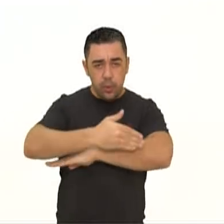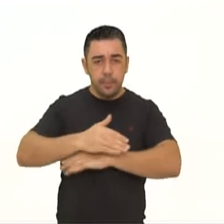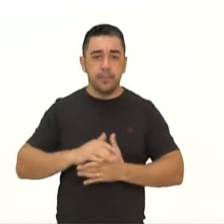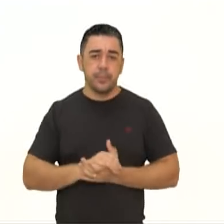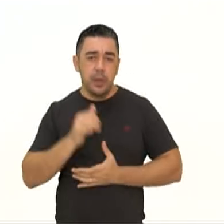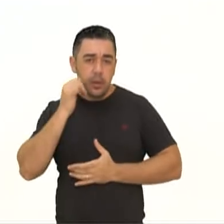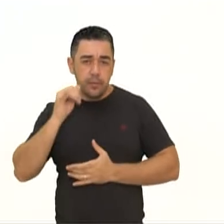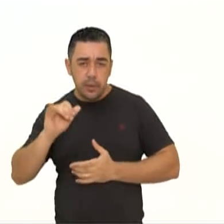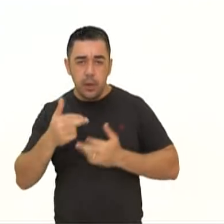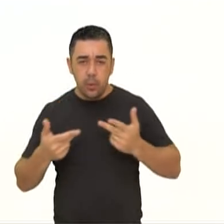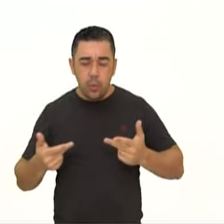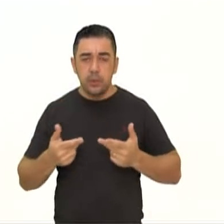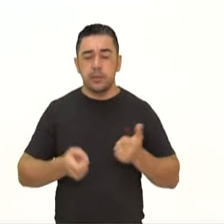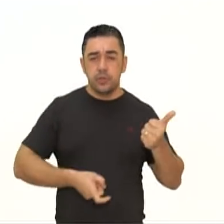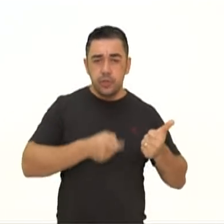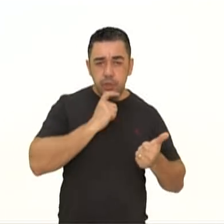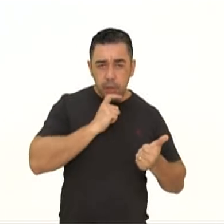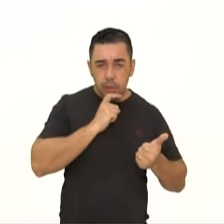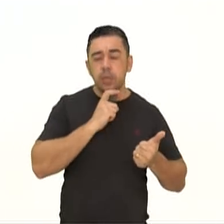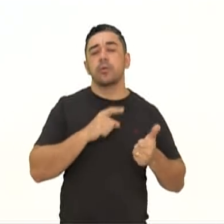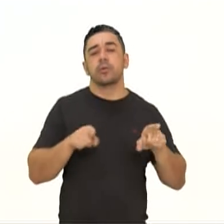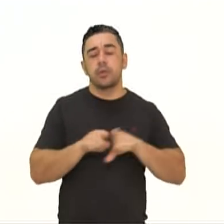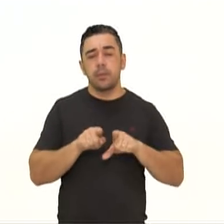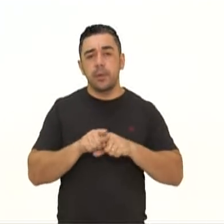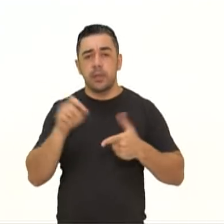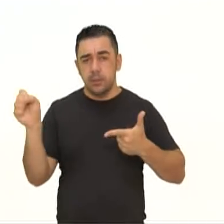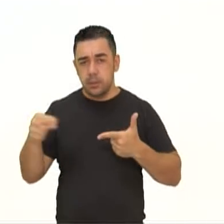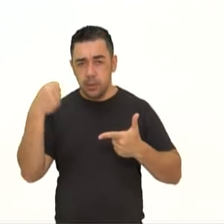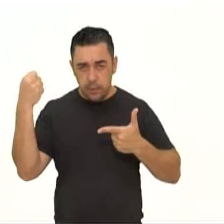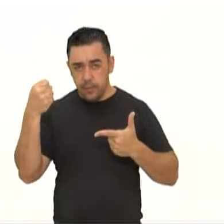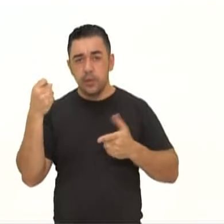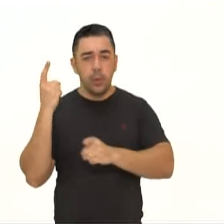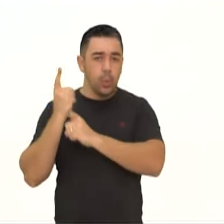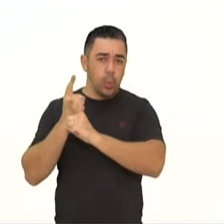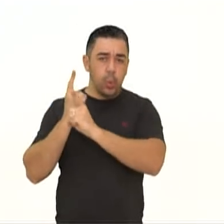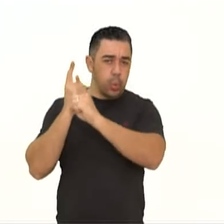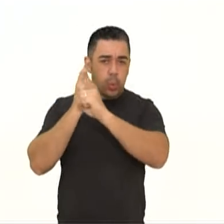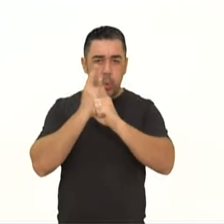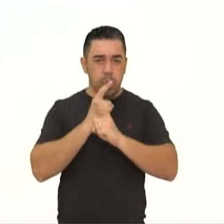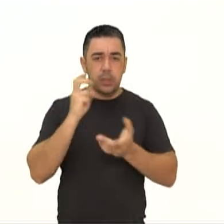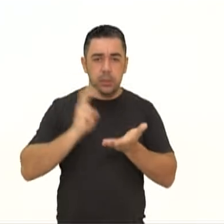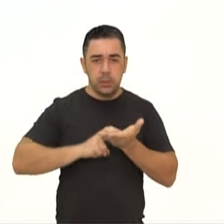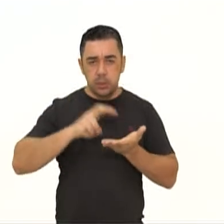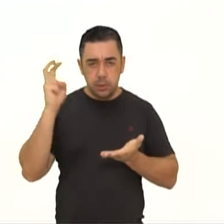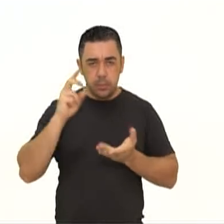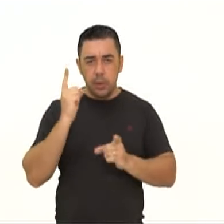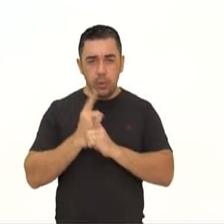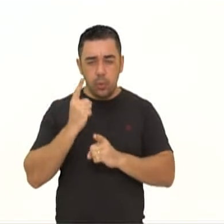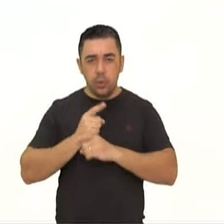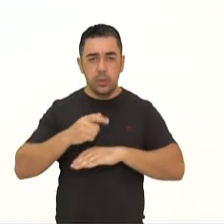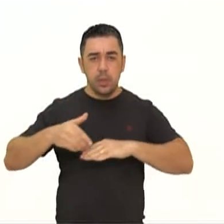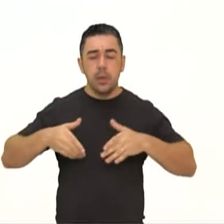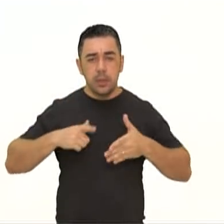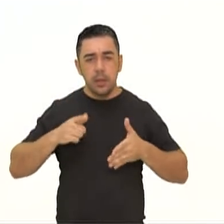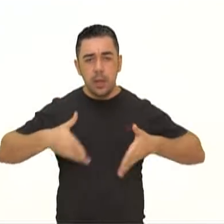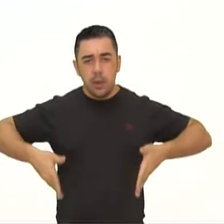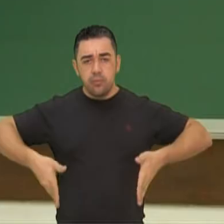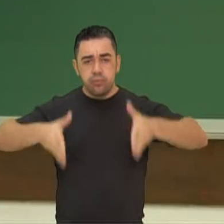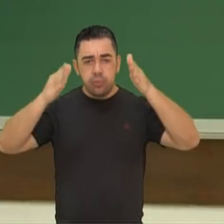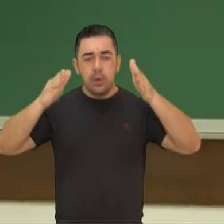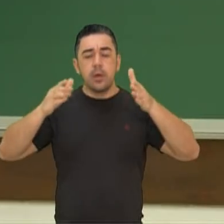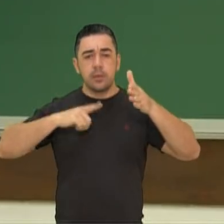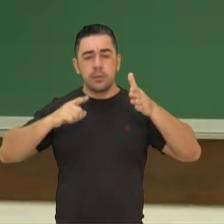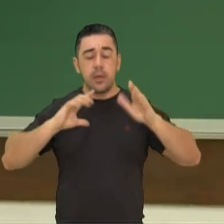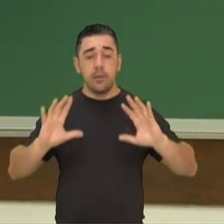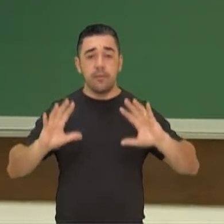como embalagens de gelo e de cerveja, que costumam ser encontradas ao amanhecer na Avenida Atlântica após